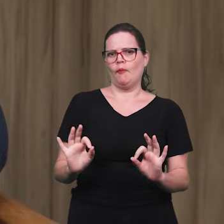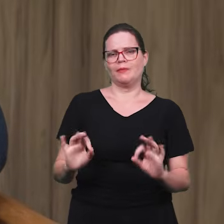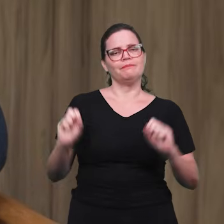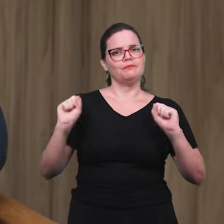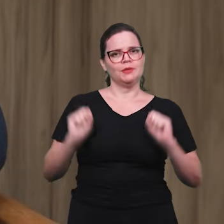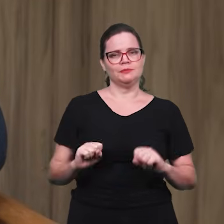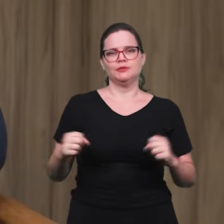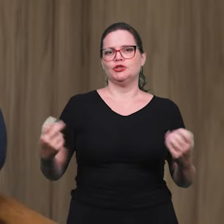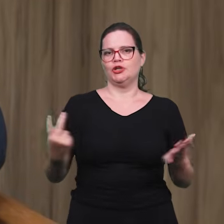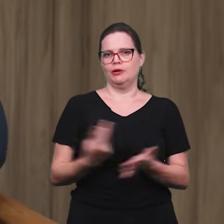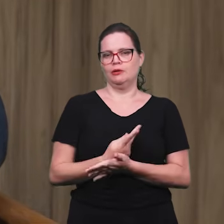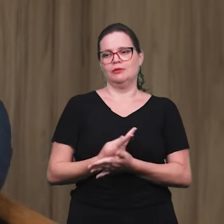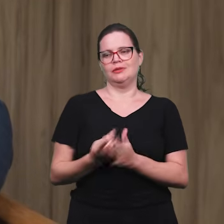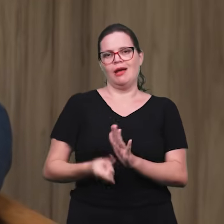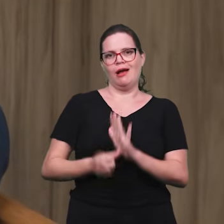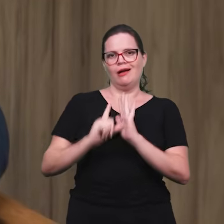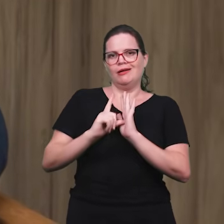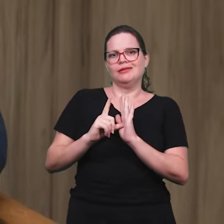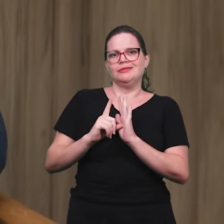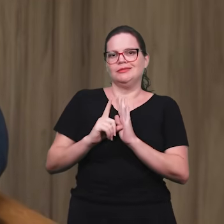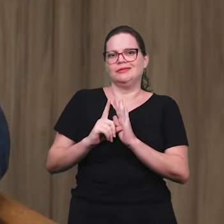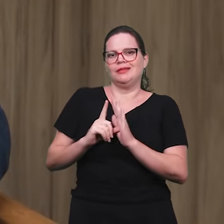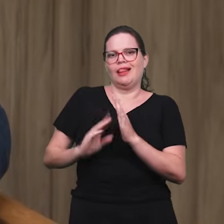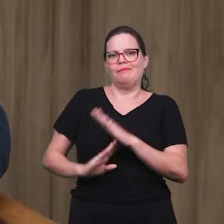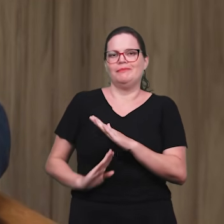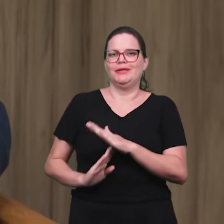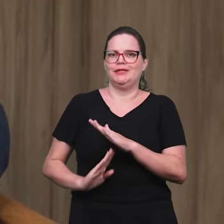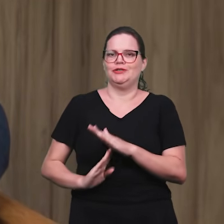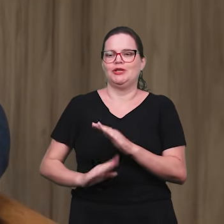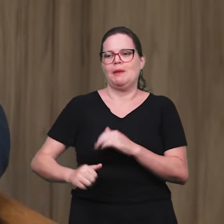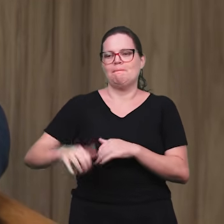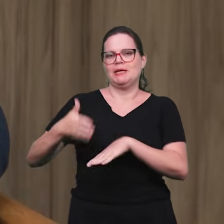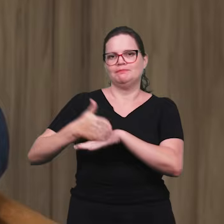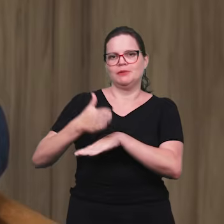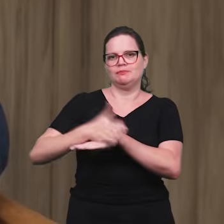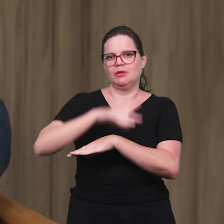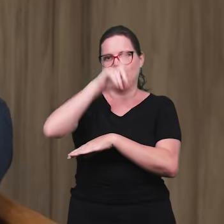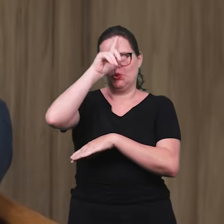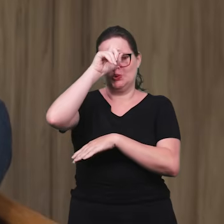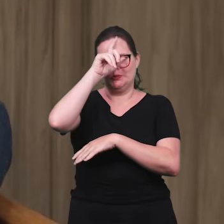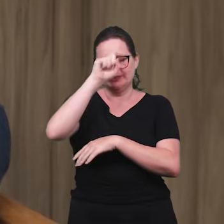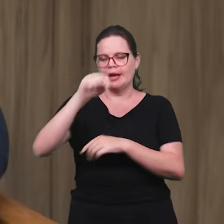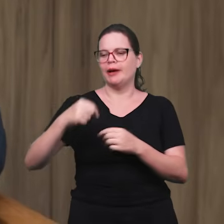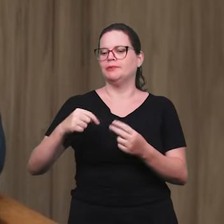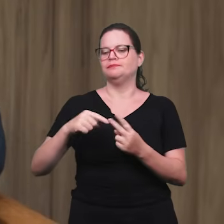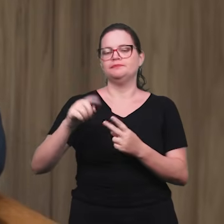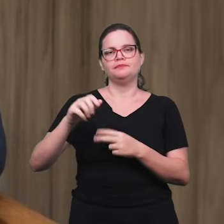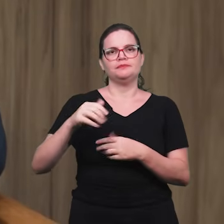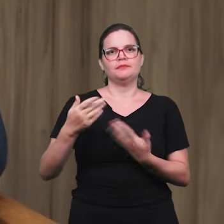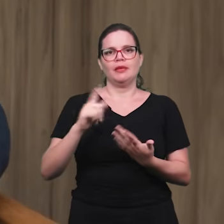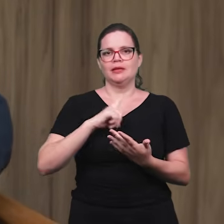esse idoso, ele acaba tendo mais hospitalizações, ele acaba passando por algumas